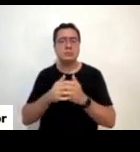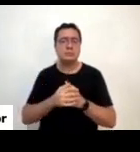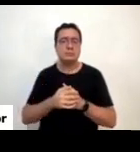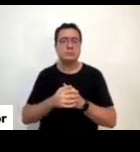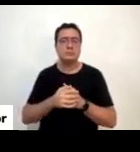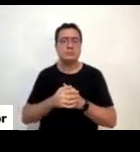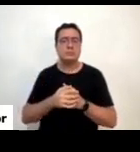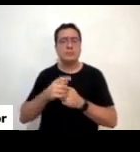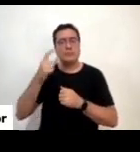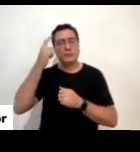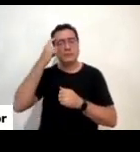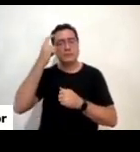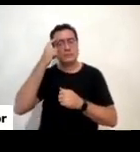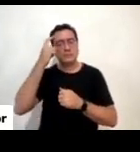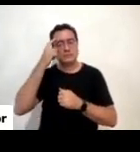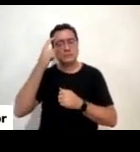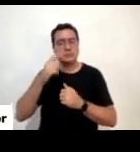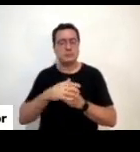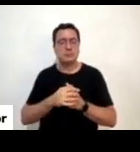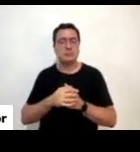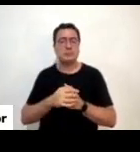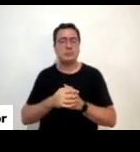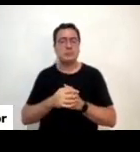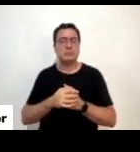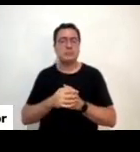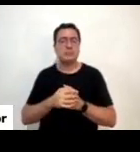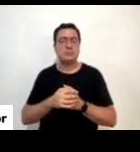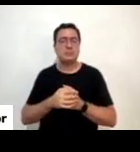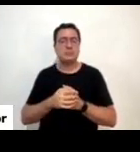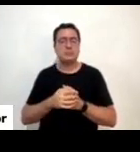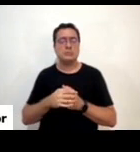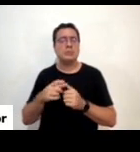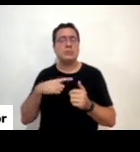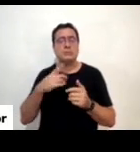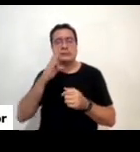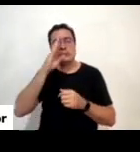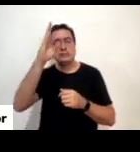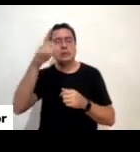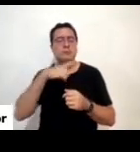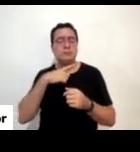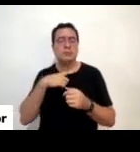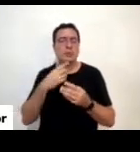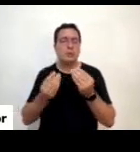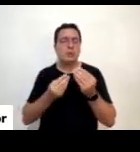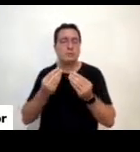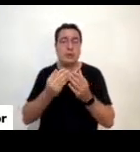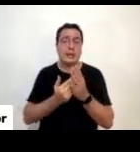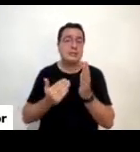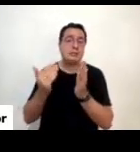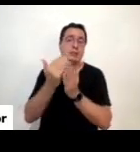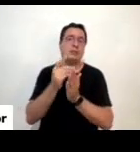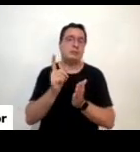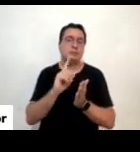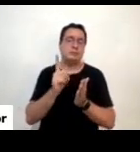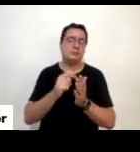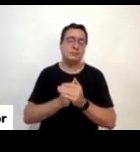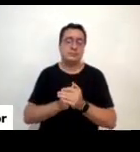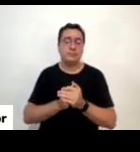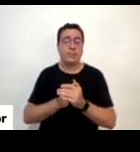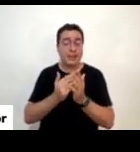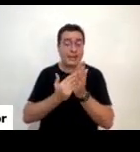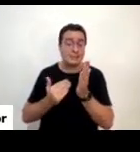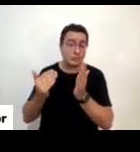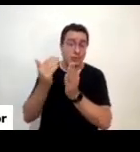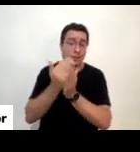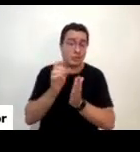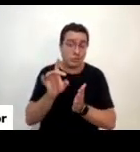Pensa muito bem nisso. A acessibilidade ela precisa ser essencial, não adicional. Adicional,